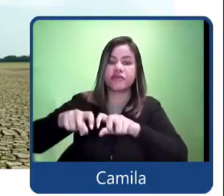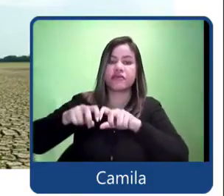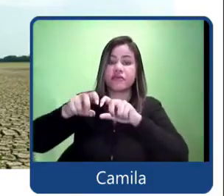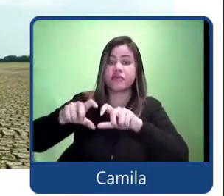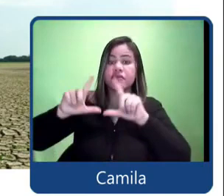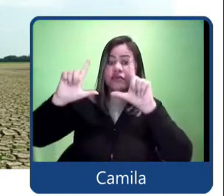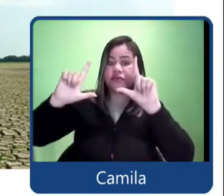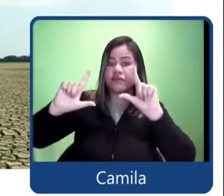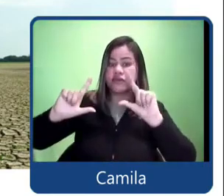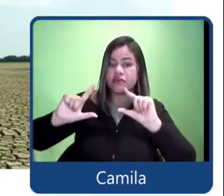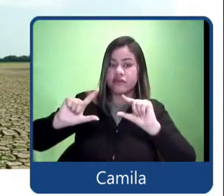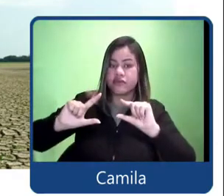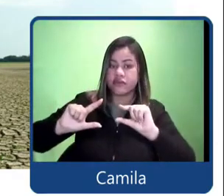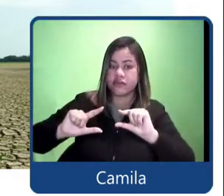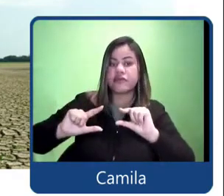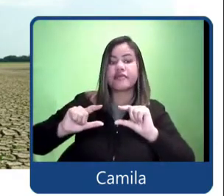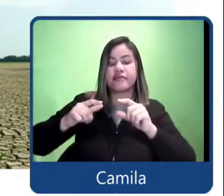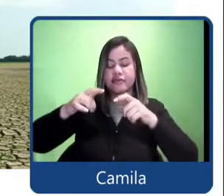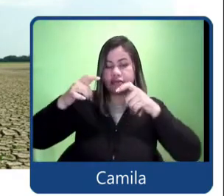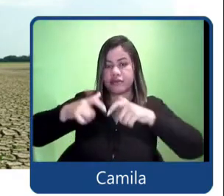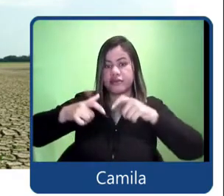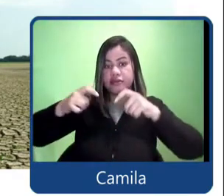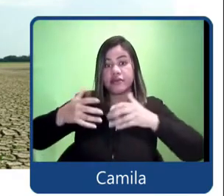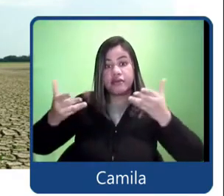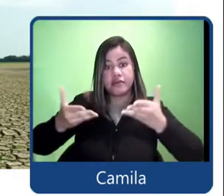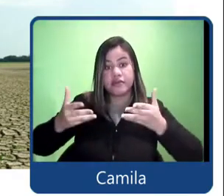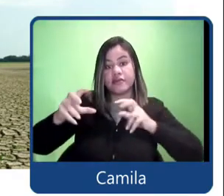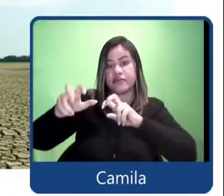hoje são agricultáveis, né. Então, tudo isso